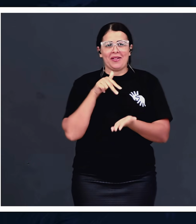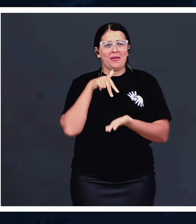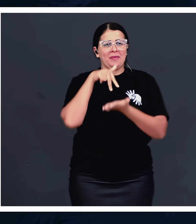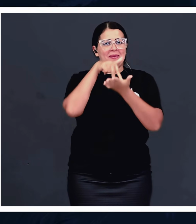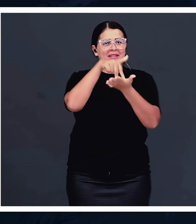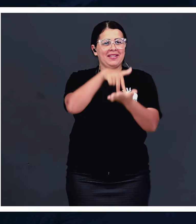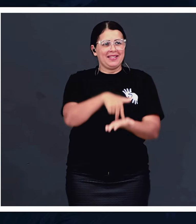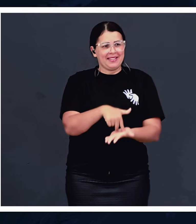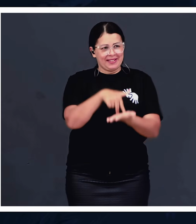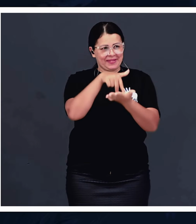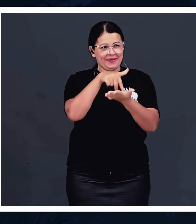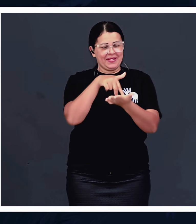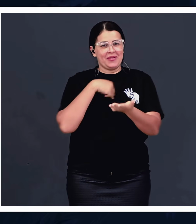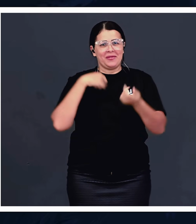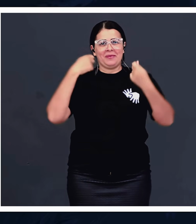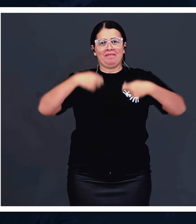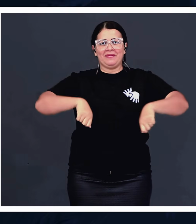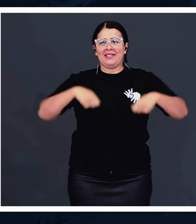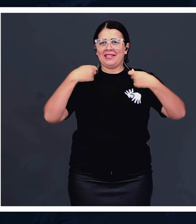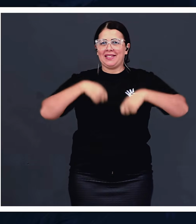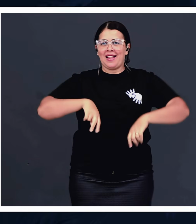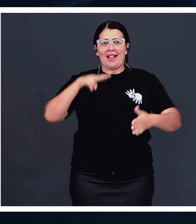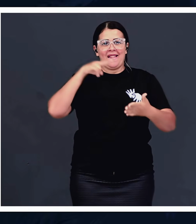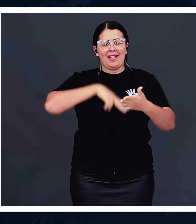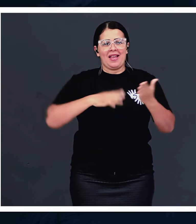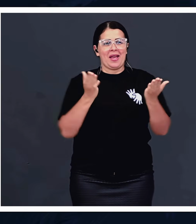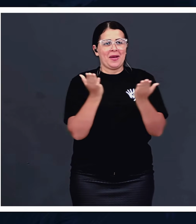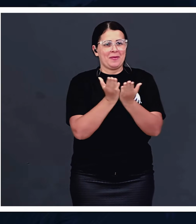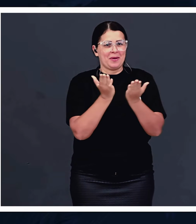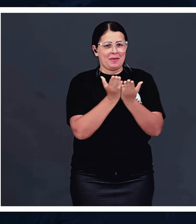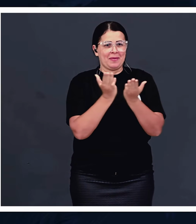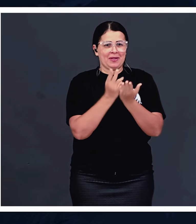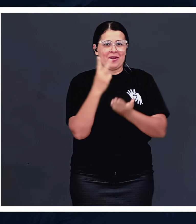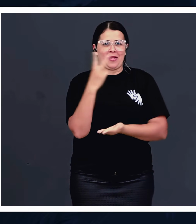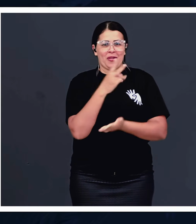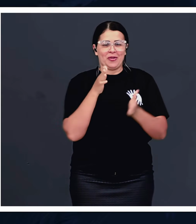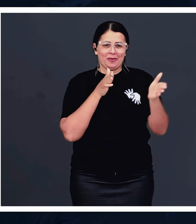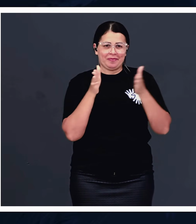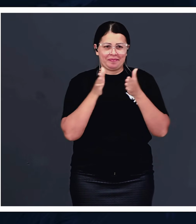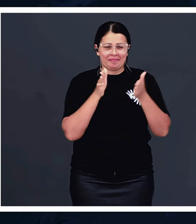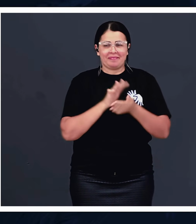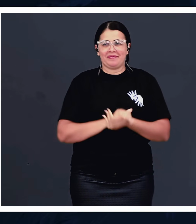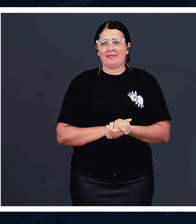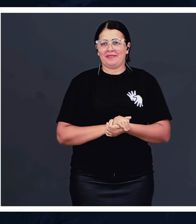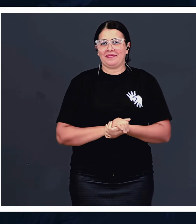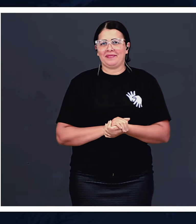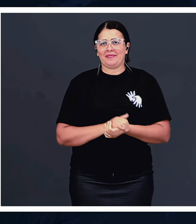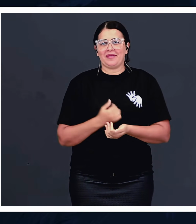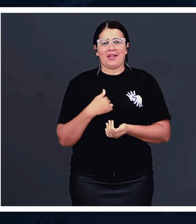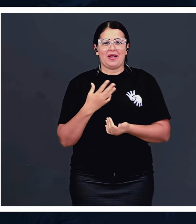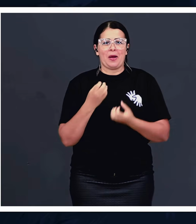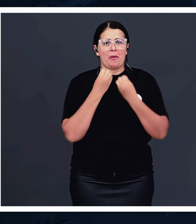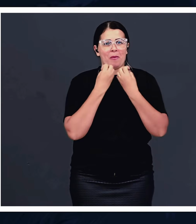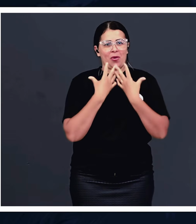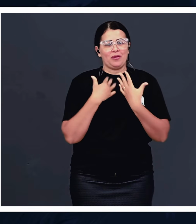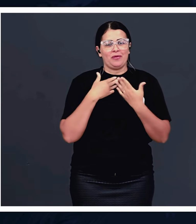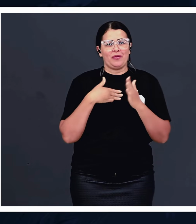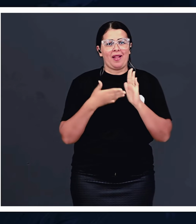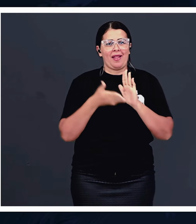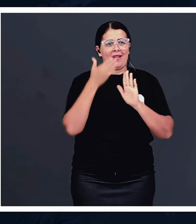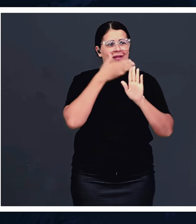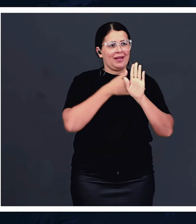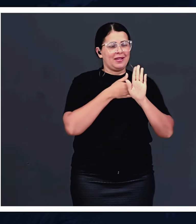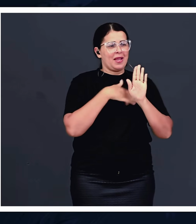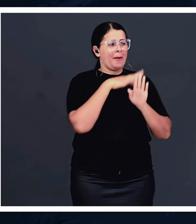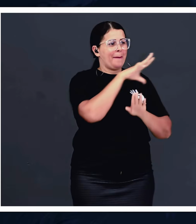no altar e eu vou precisar ler a Bíblia em 2 espaços, então para favorecer, eu fui ali atrás e peguei